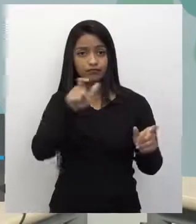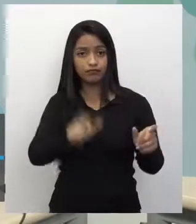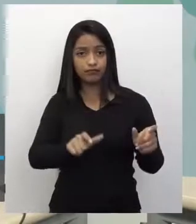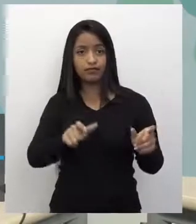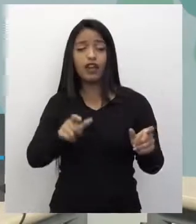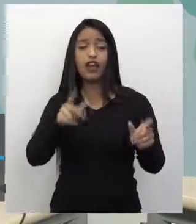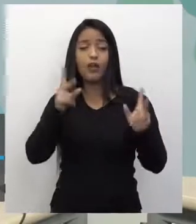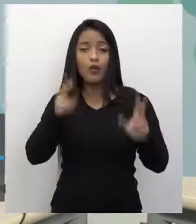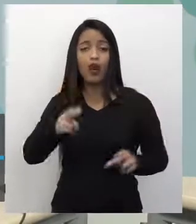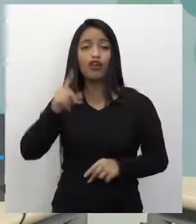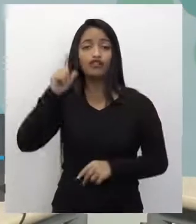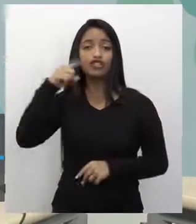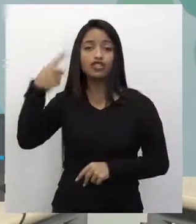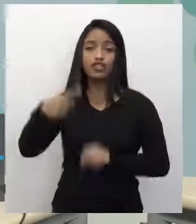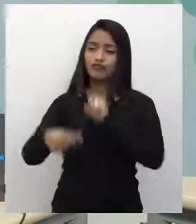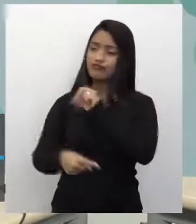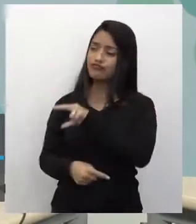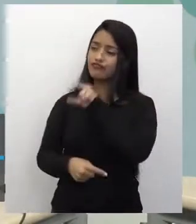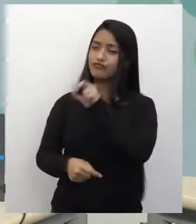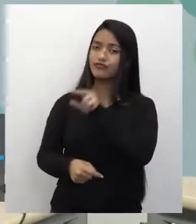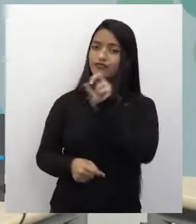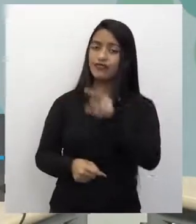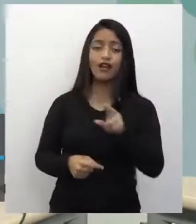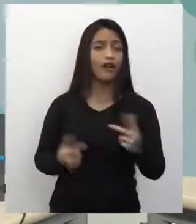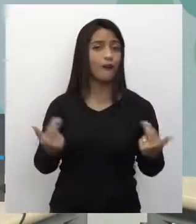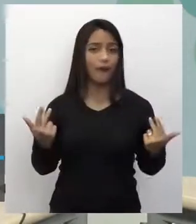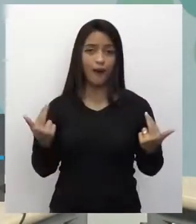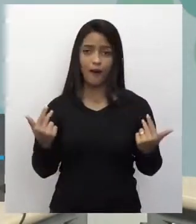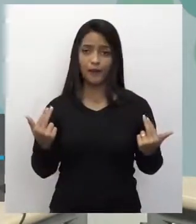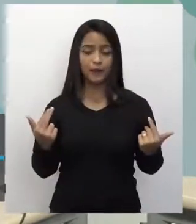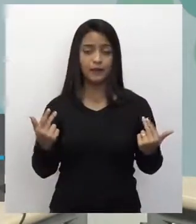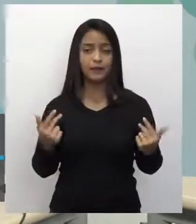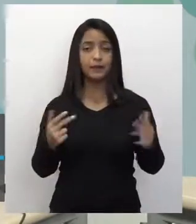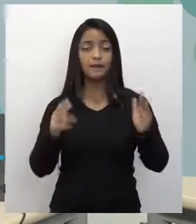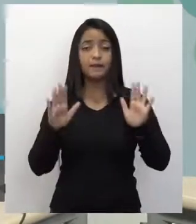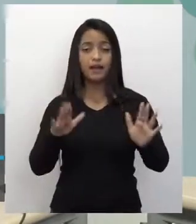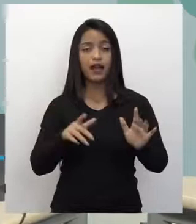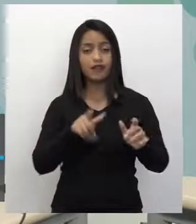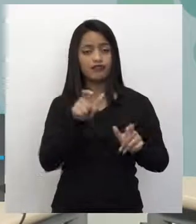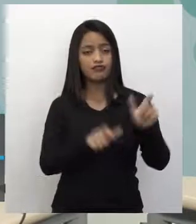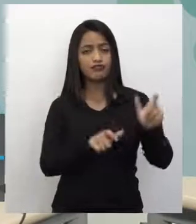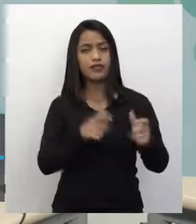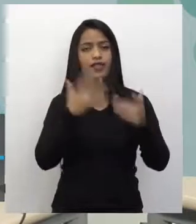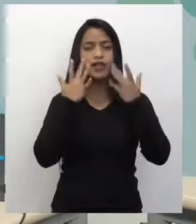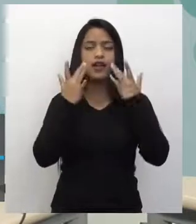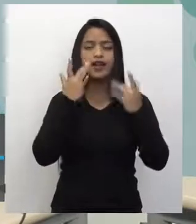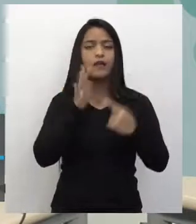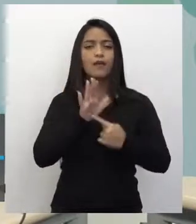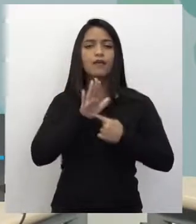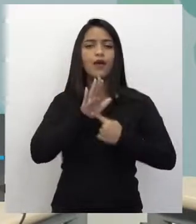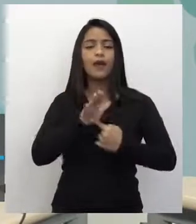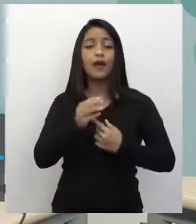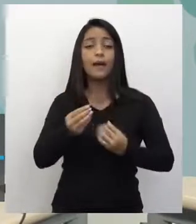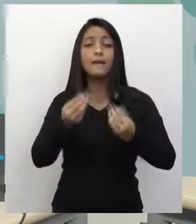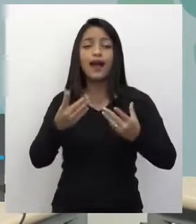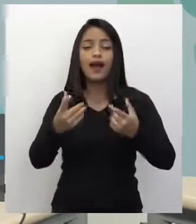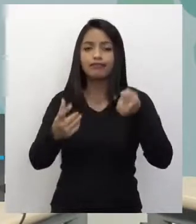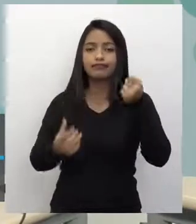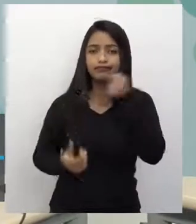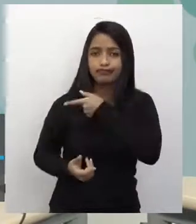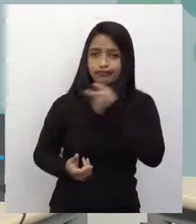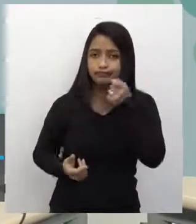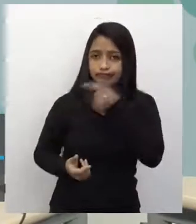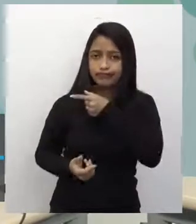nosso cotidiano, eles eram colocados, né, de forma a demonstrar as fragilidades humanas. Então, eram